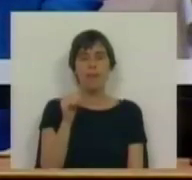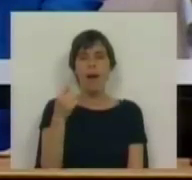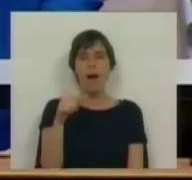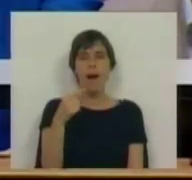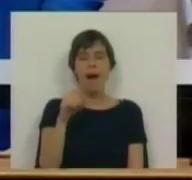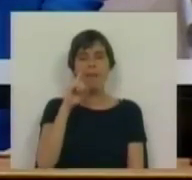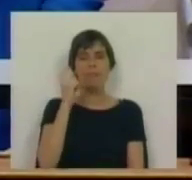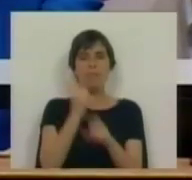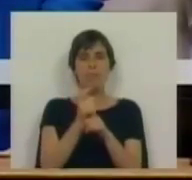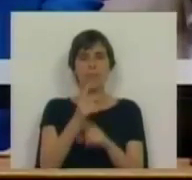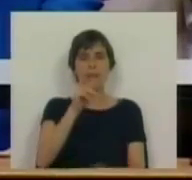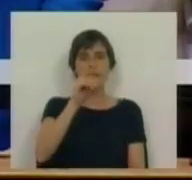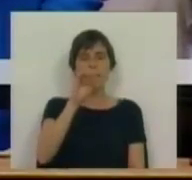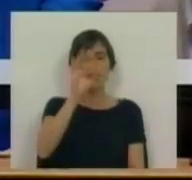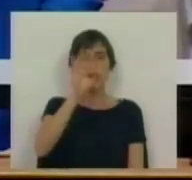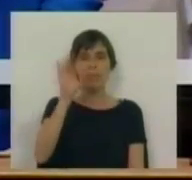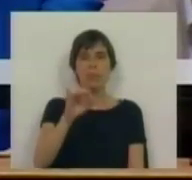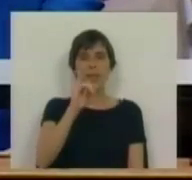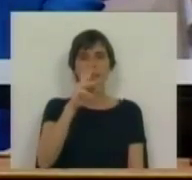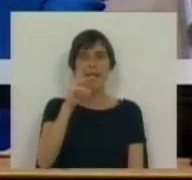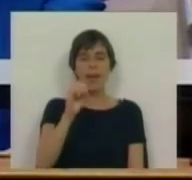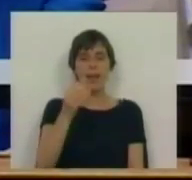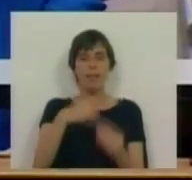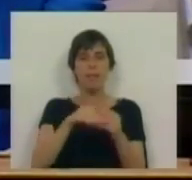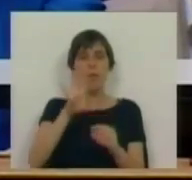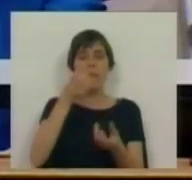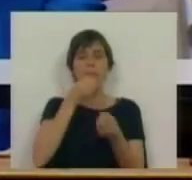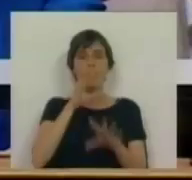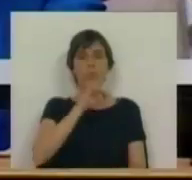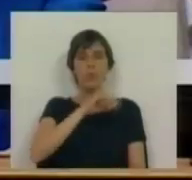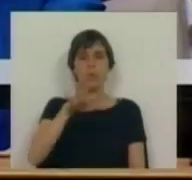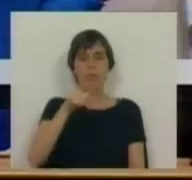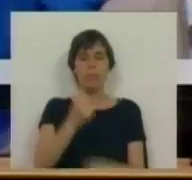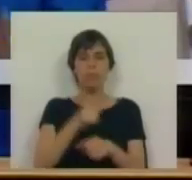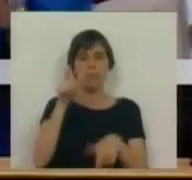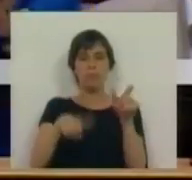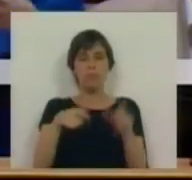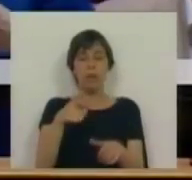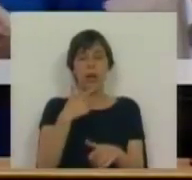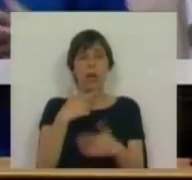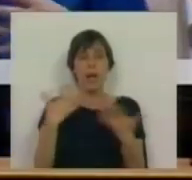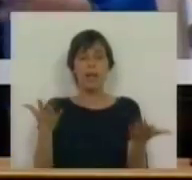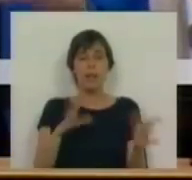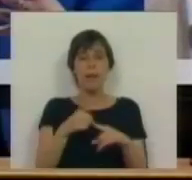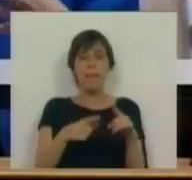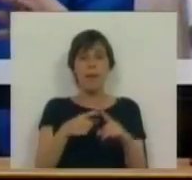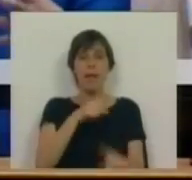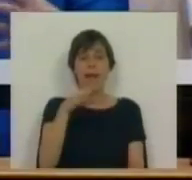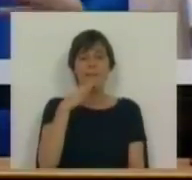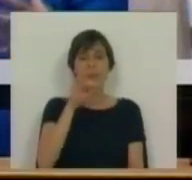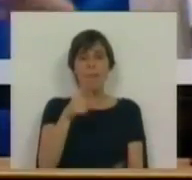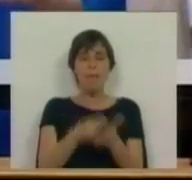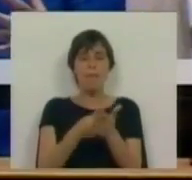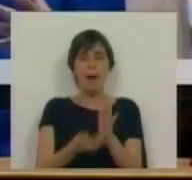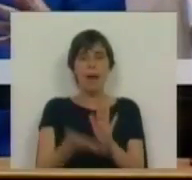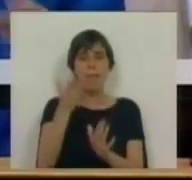Há cobrança de mais 30% de IRS e o país perdeu 200 mil postos de trabalho. Quer isto dizer que, em média, cada família está a pagar